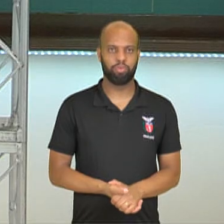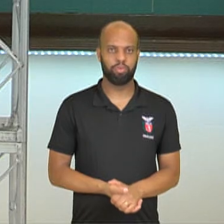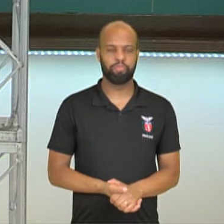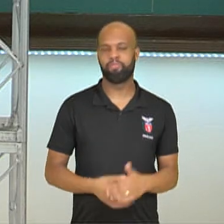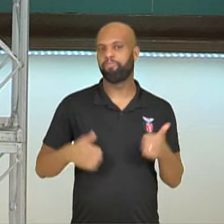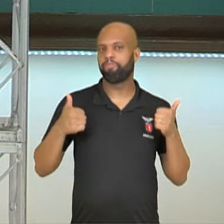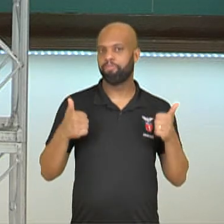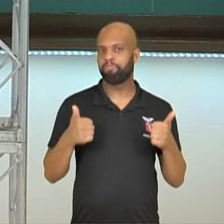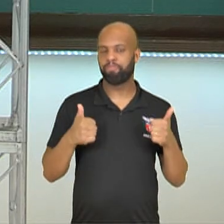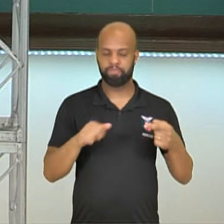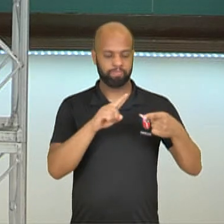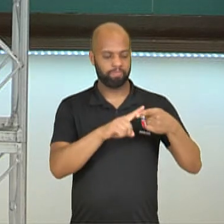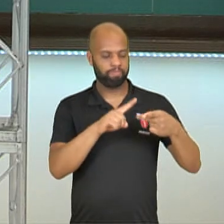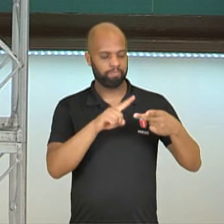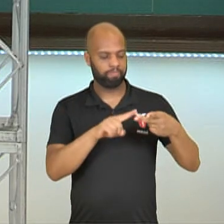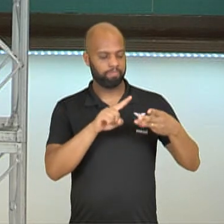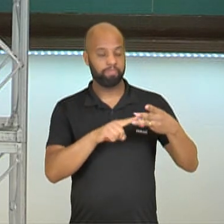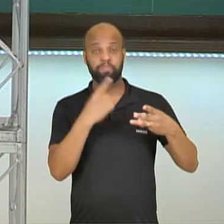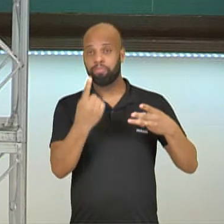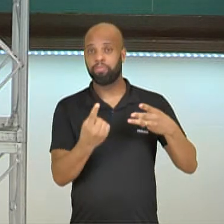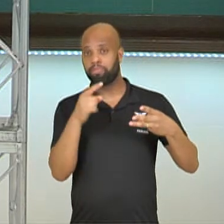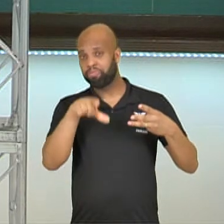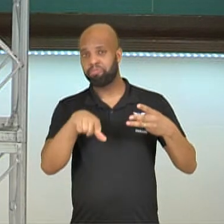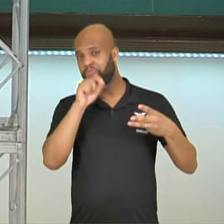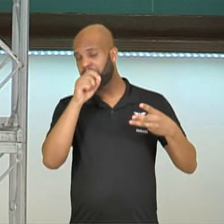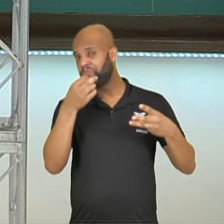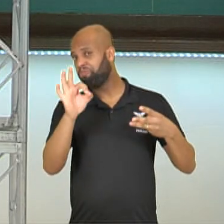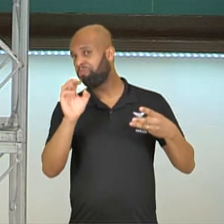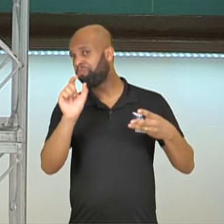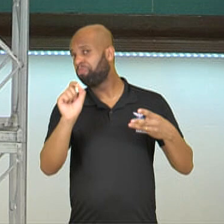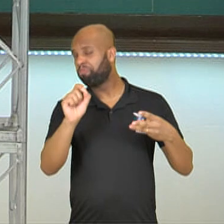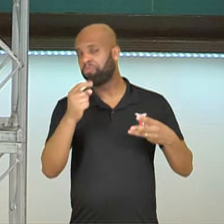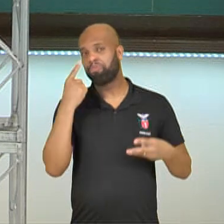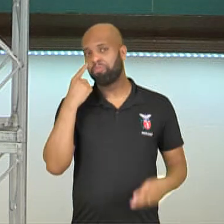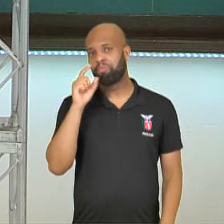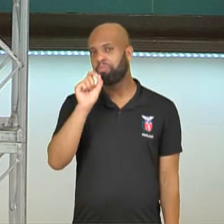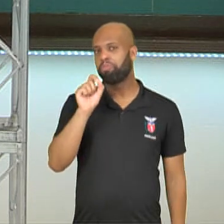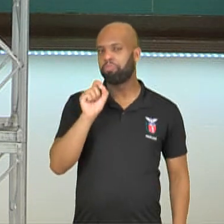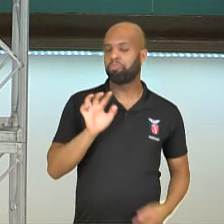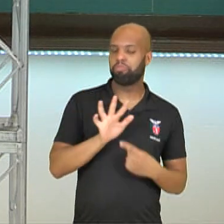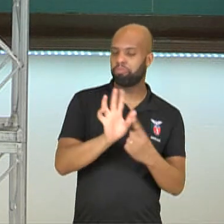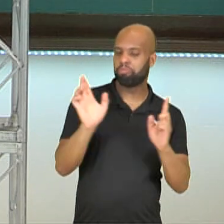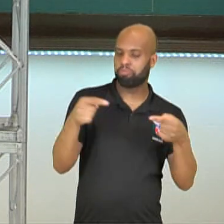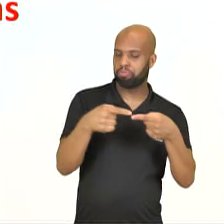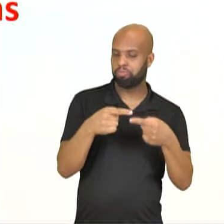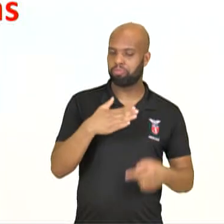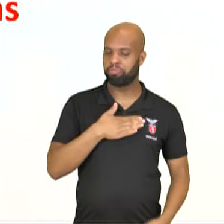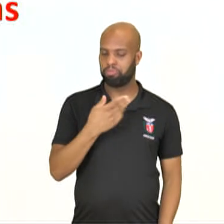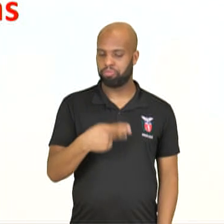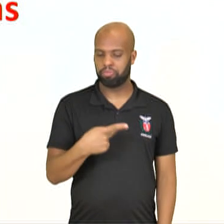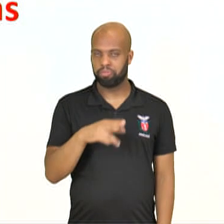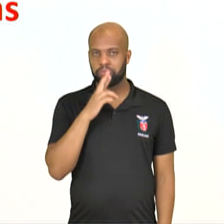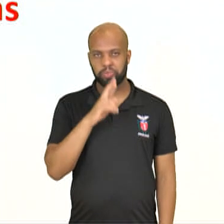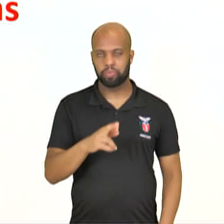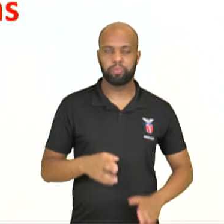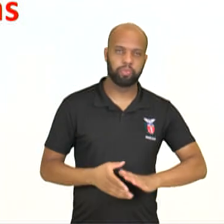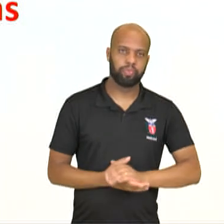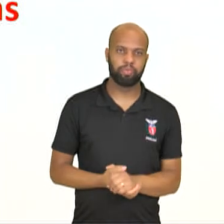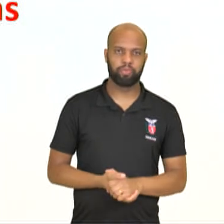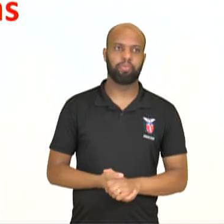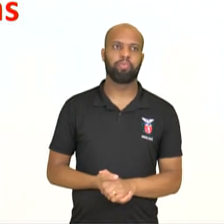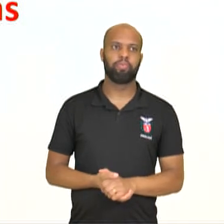Muito bem, letra A, letra B ou letra C? Qual alternativa você indicou? Vamos ver o que você indicou se condiz com a resposta correta. Olha na